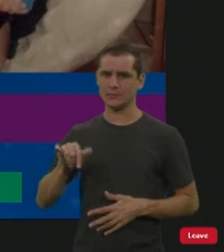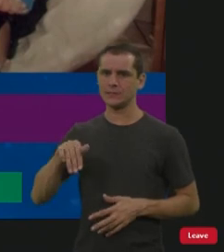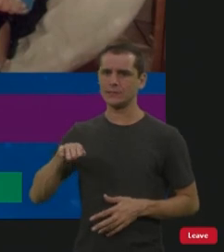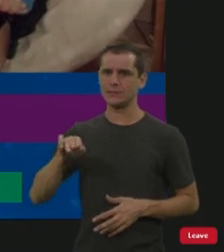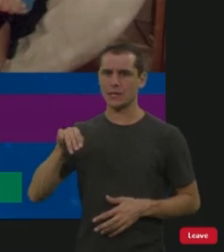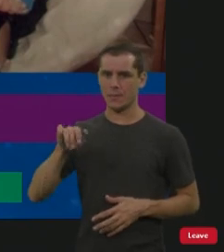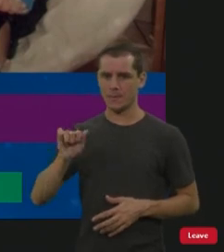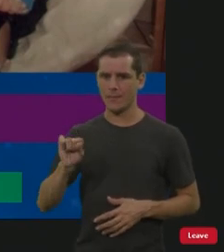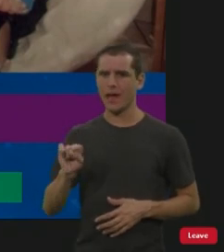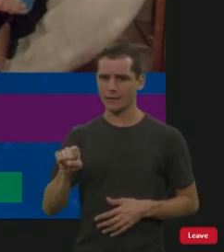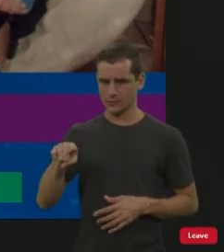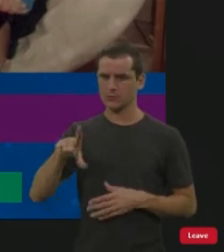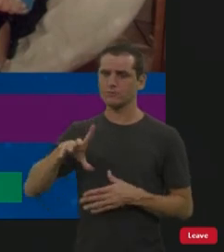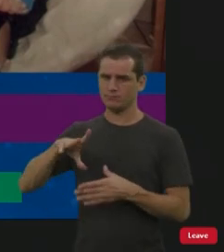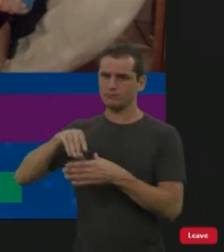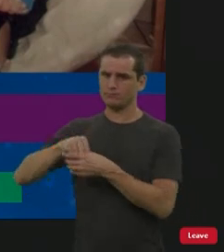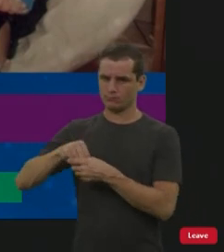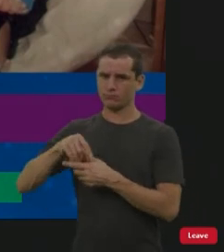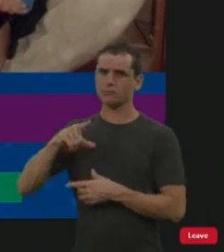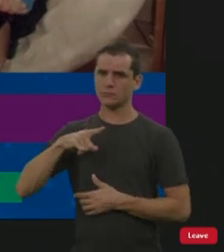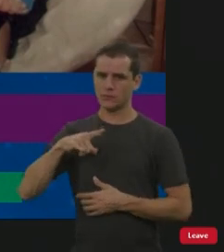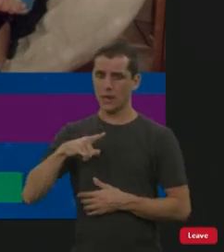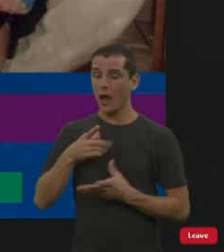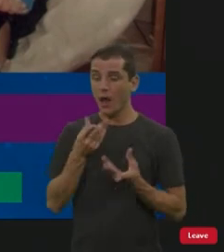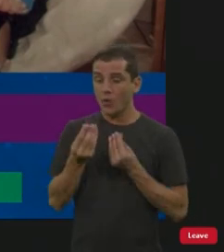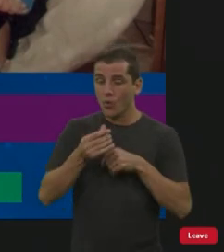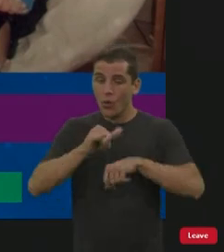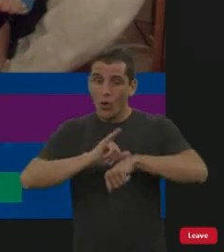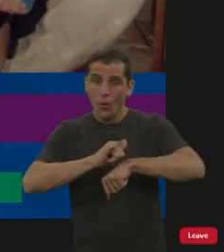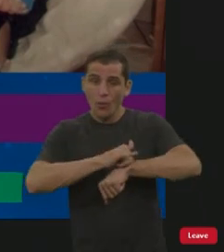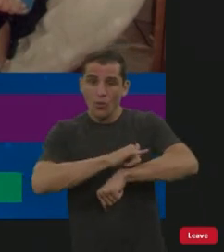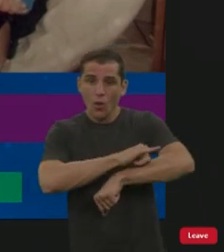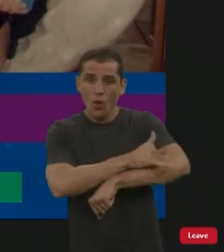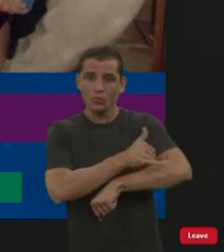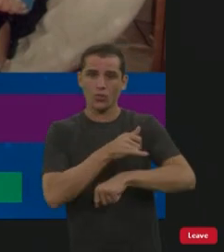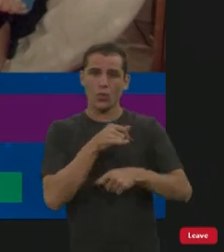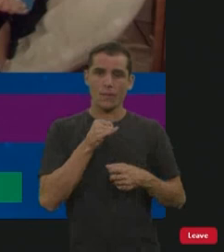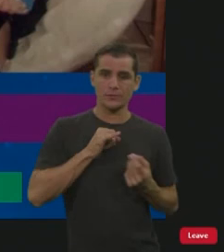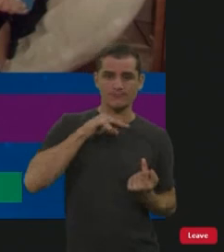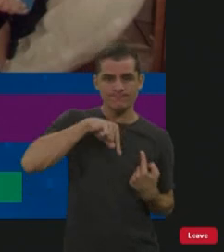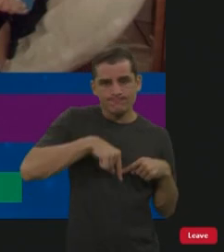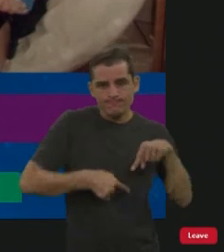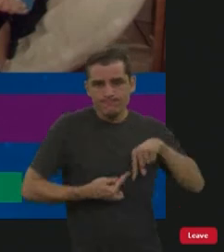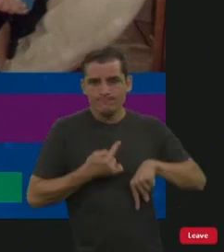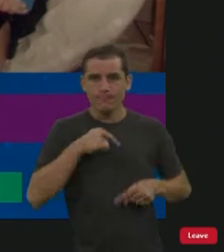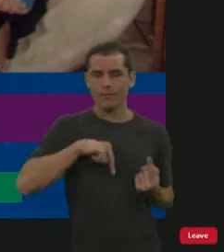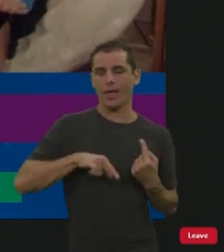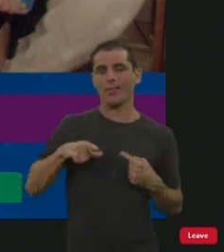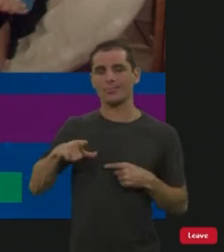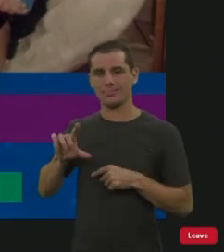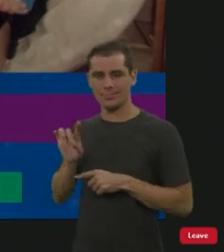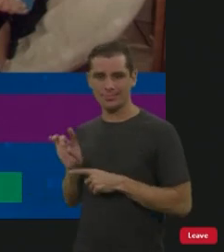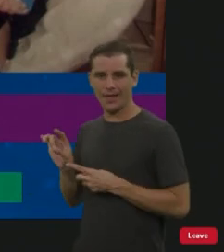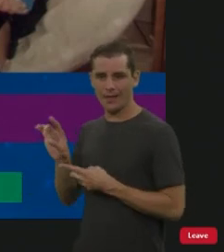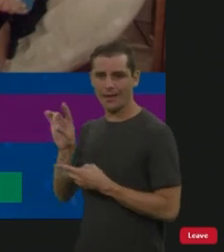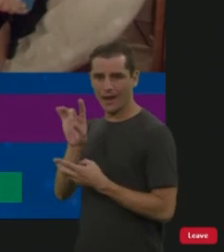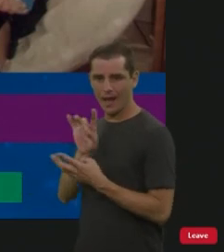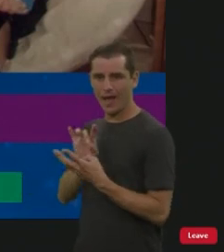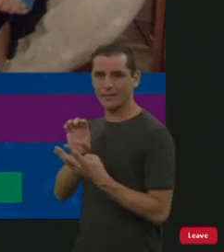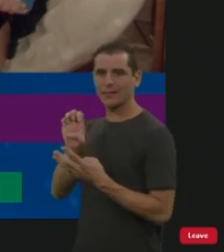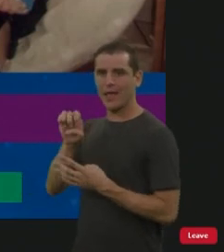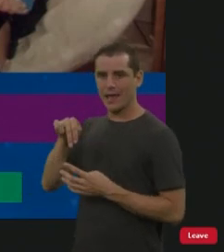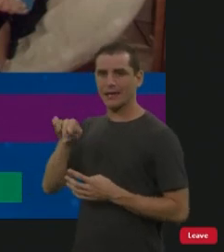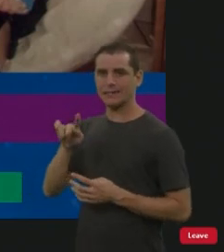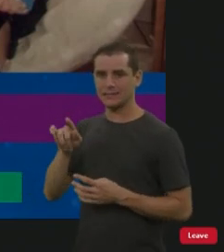De acordo com o tamanho da gordura que eu estou metabolizando, eu tenho uma enzima diferente responsável. Então,